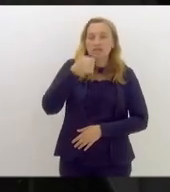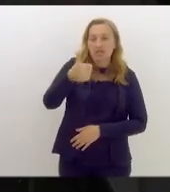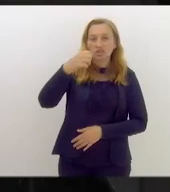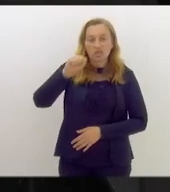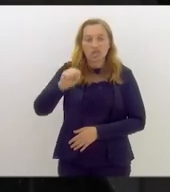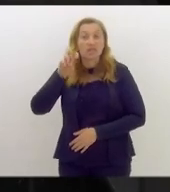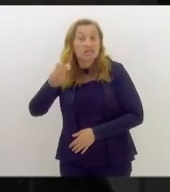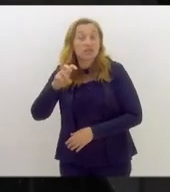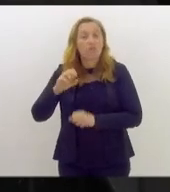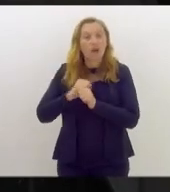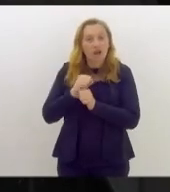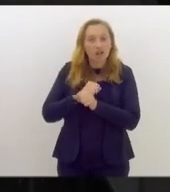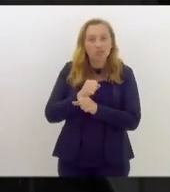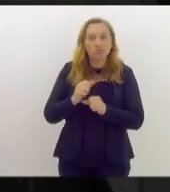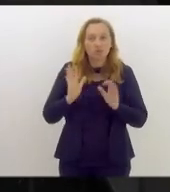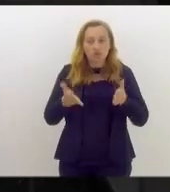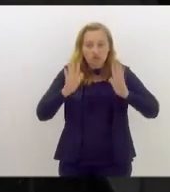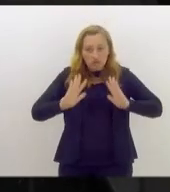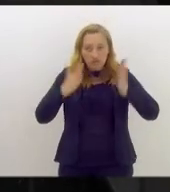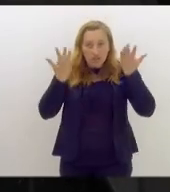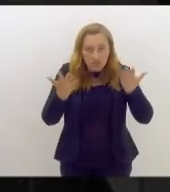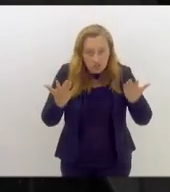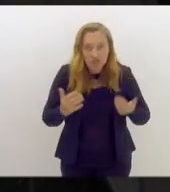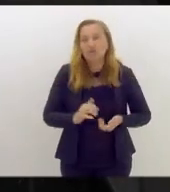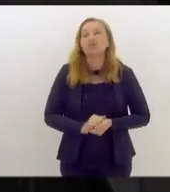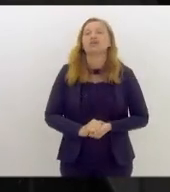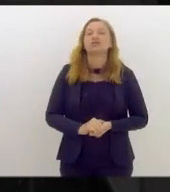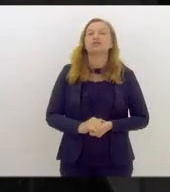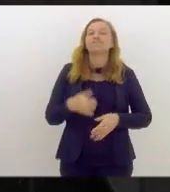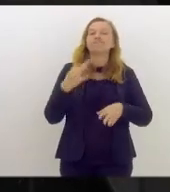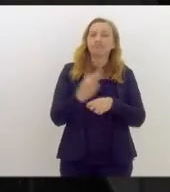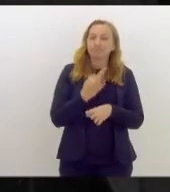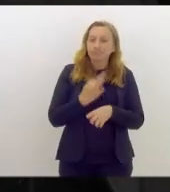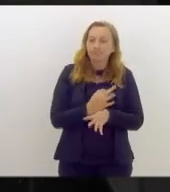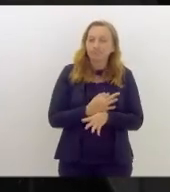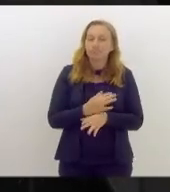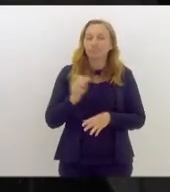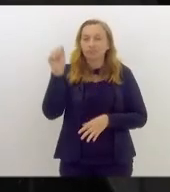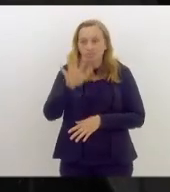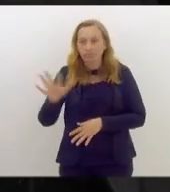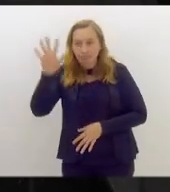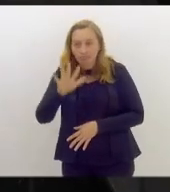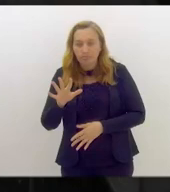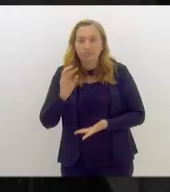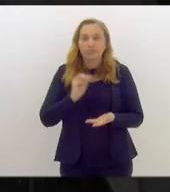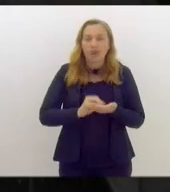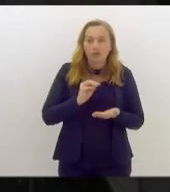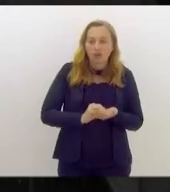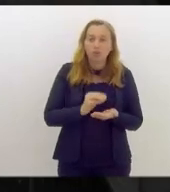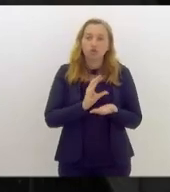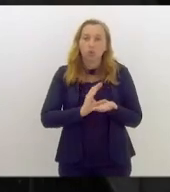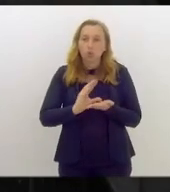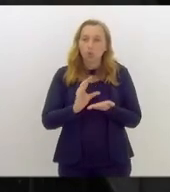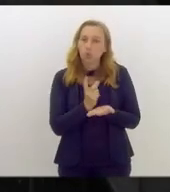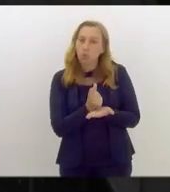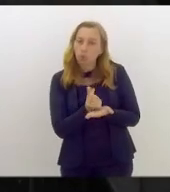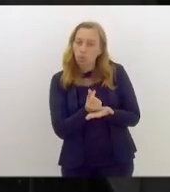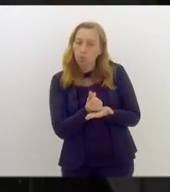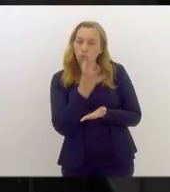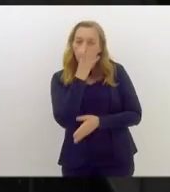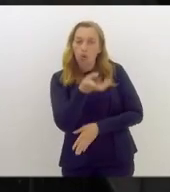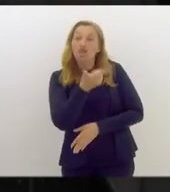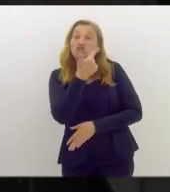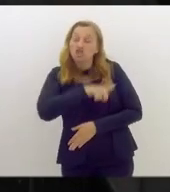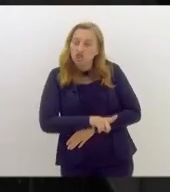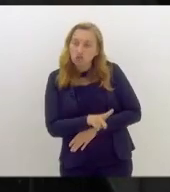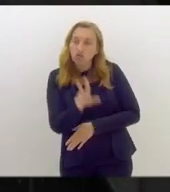anos é eles e IBC pela resistência de modo geral para falta de recursos denunciar mais